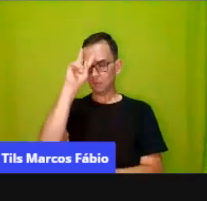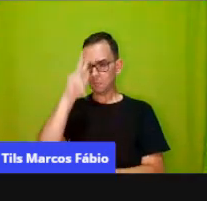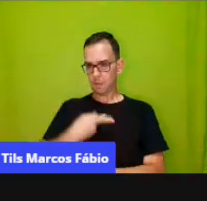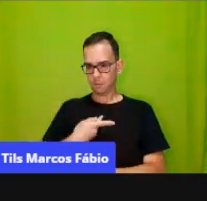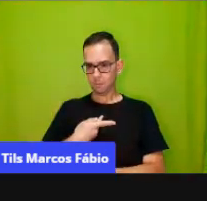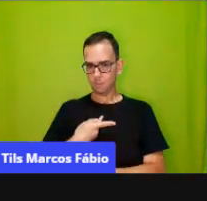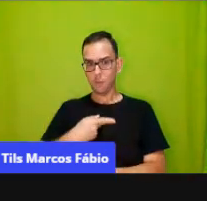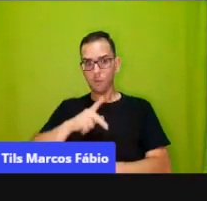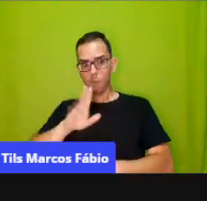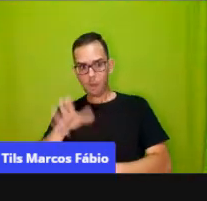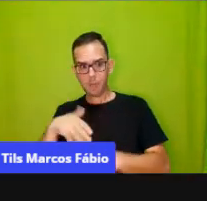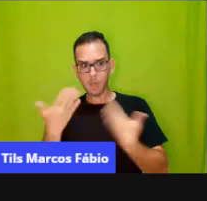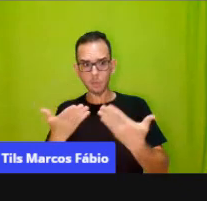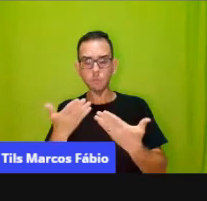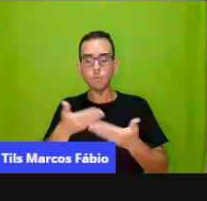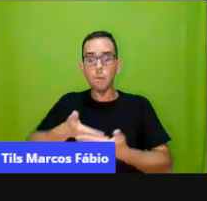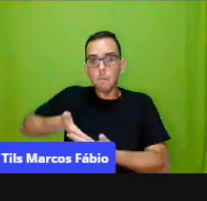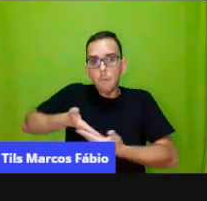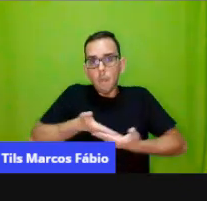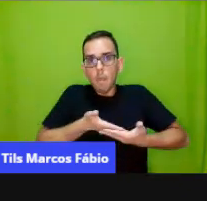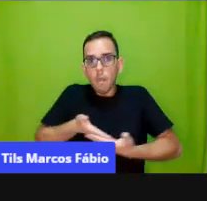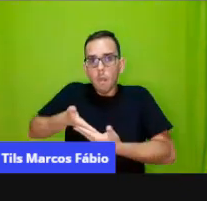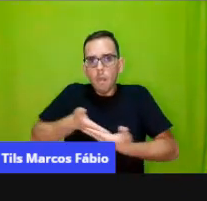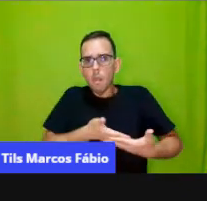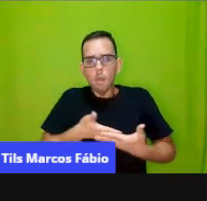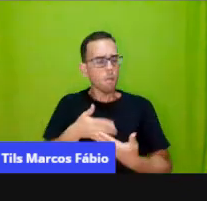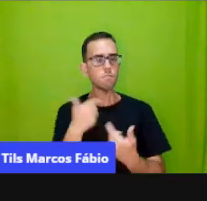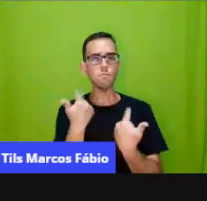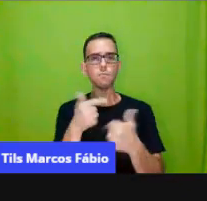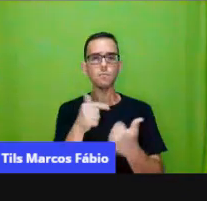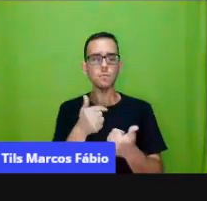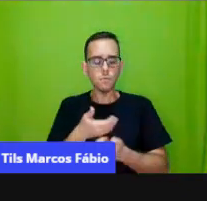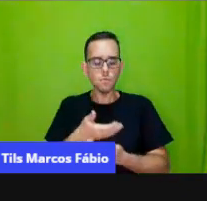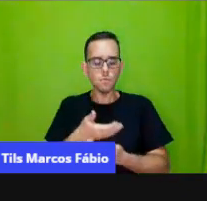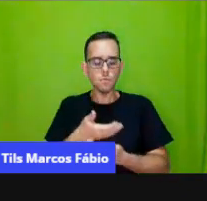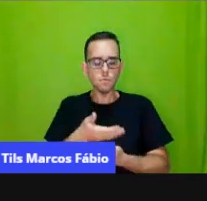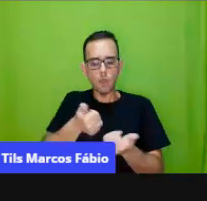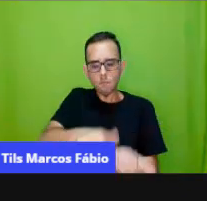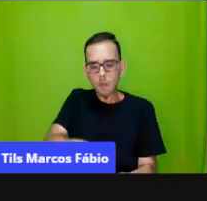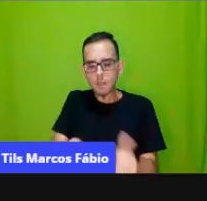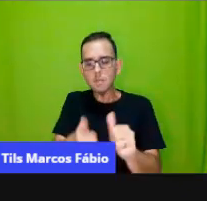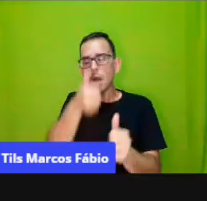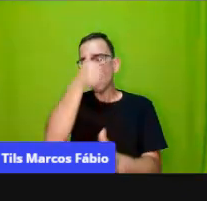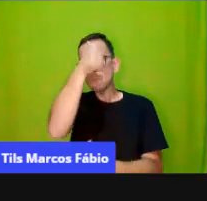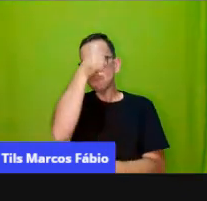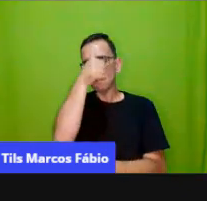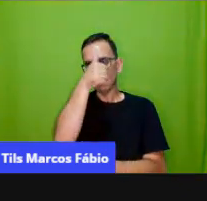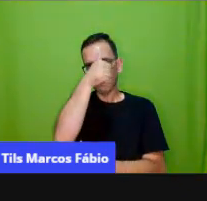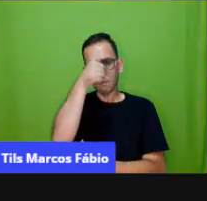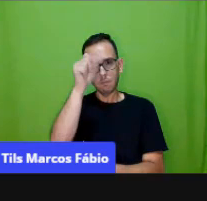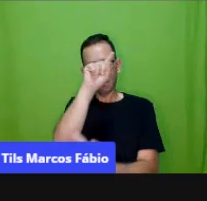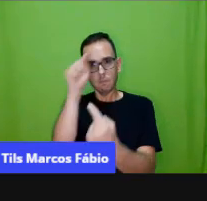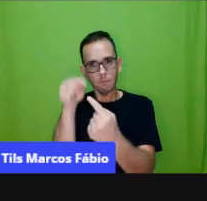algumas religiões, não eram capazes de sentir, porque eles também não tinham alma. Né? Isso lá